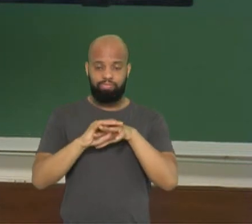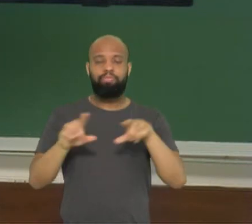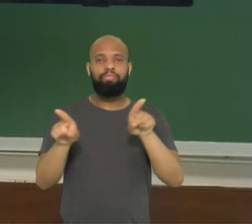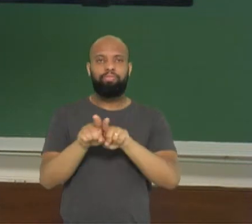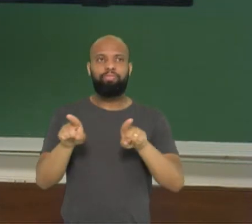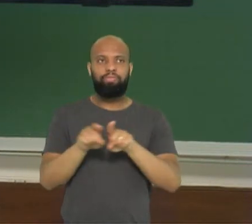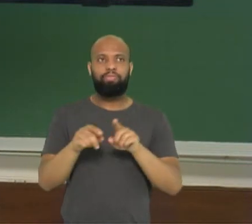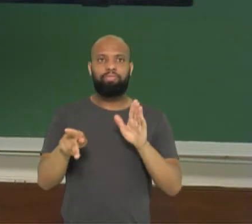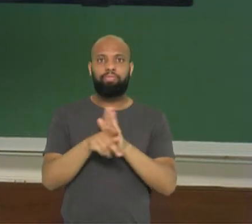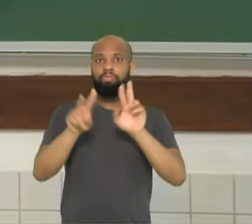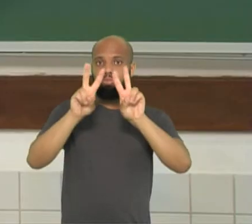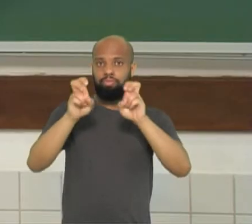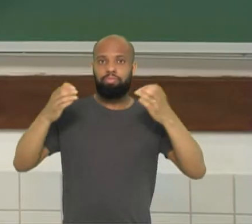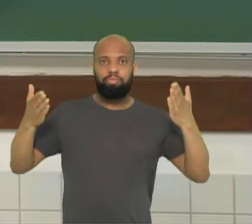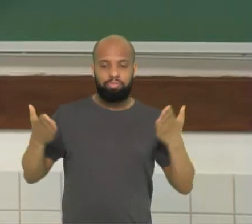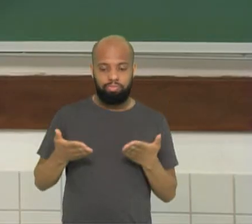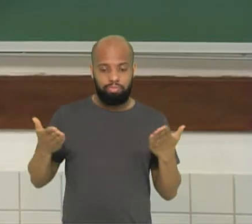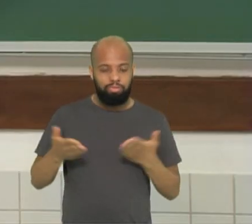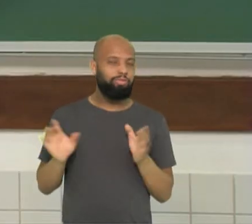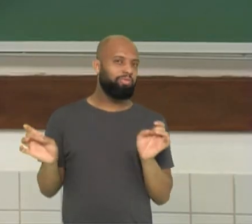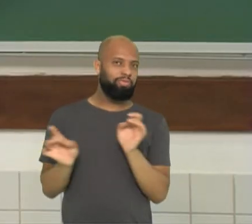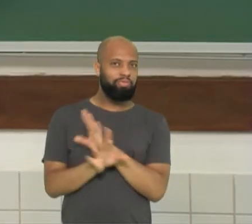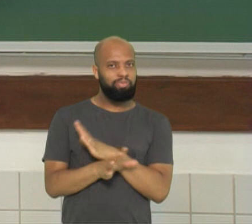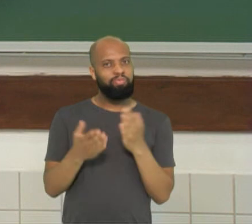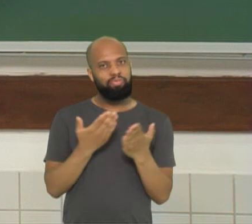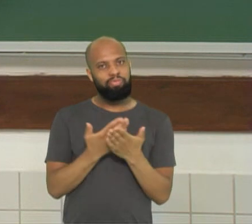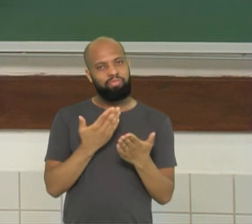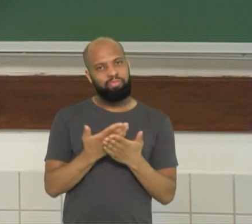ao nosso tema. Por hoje é só,